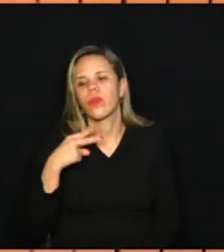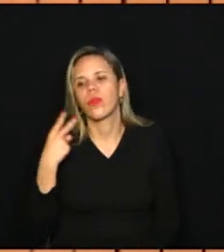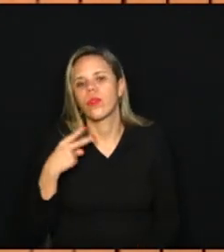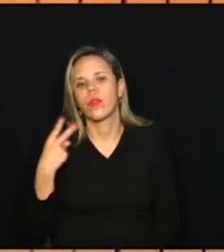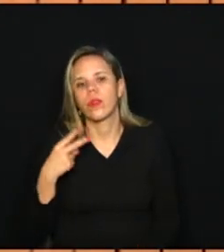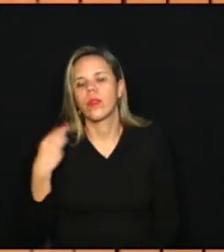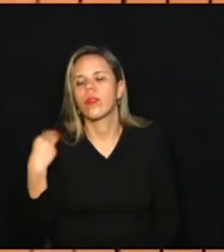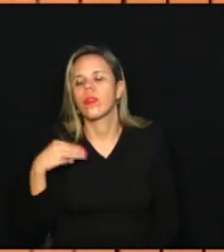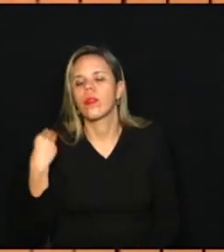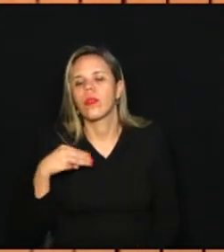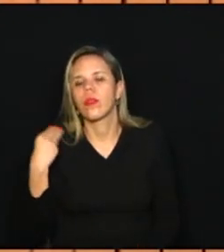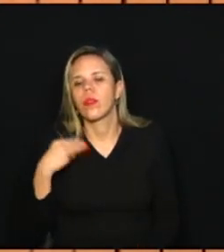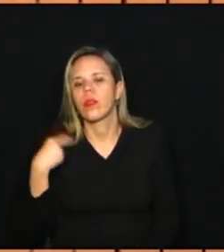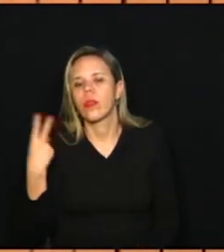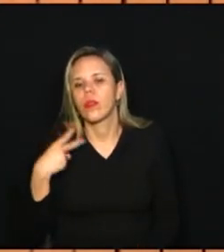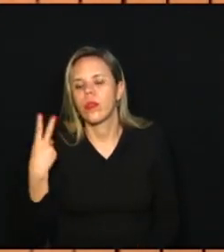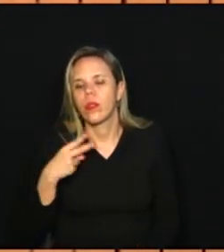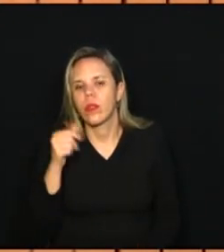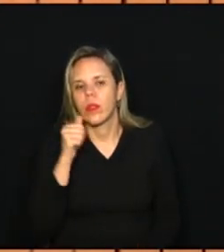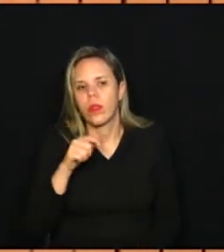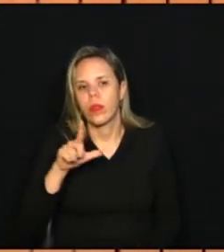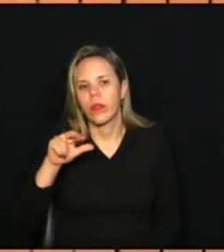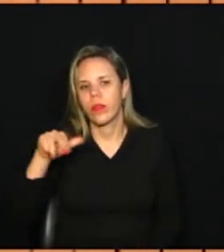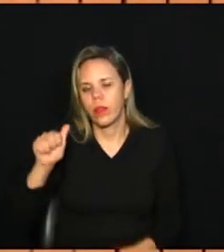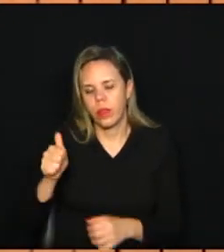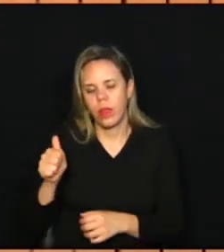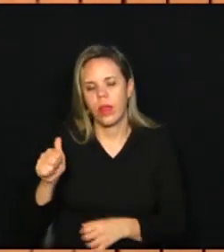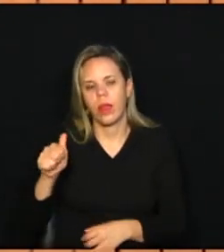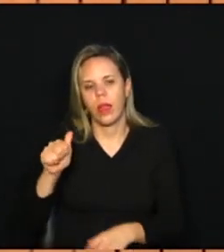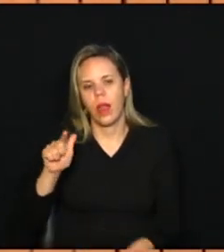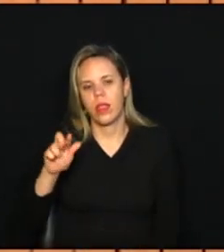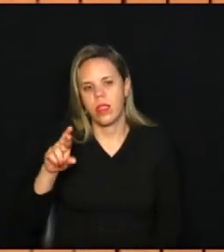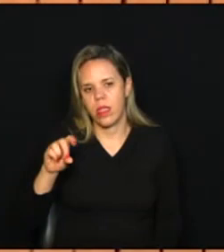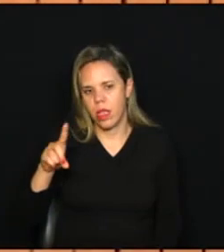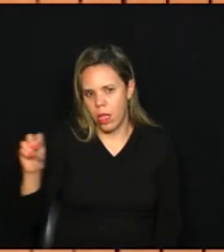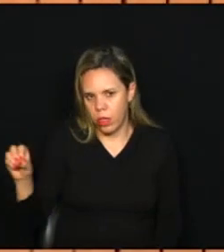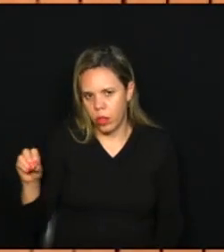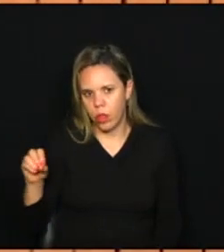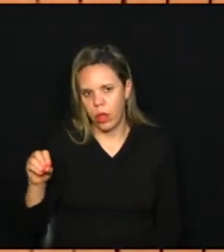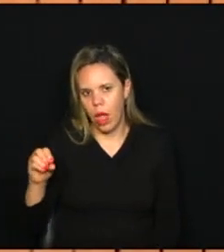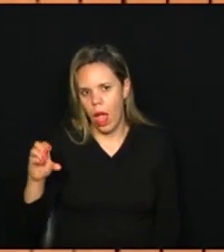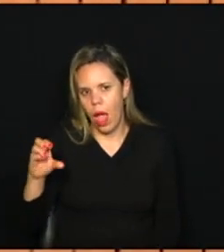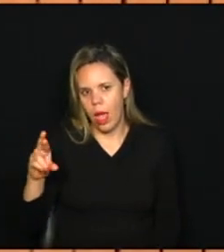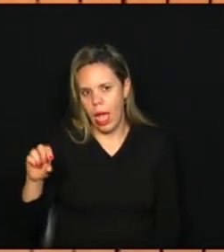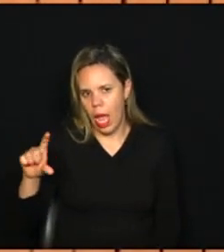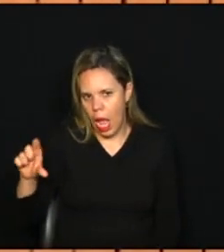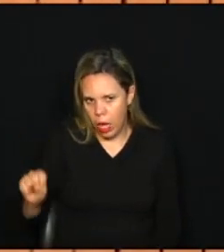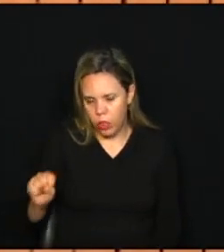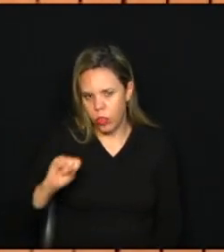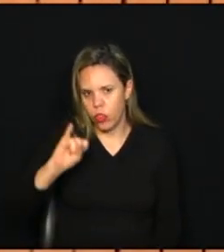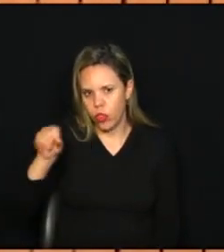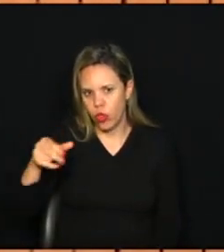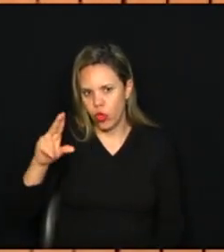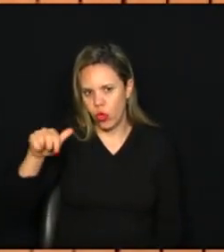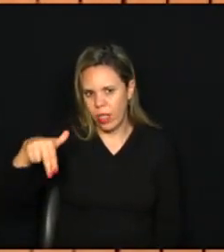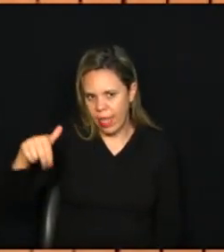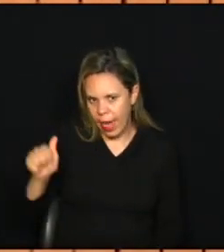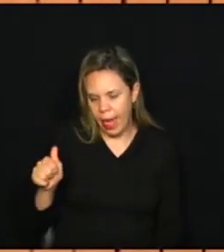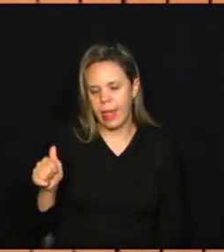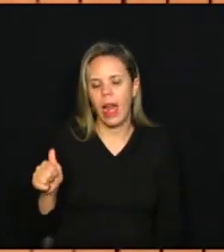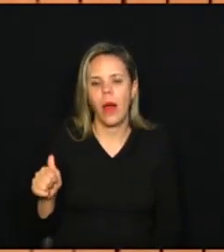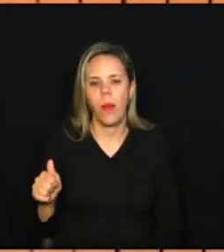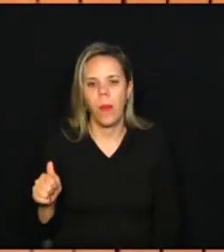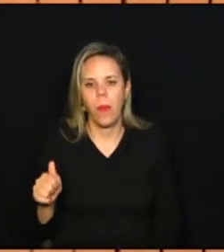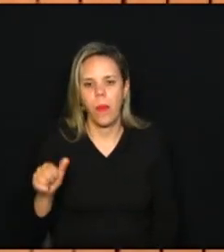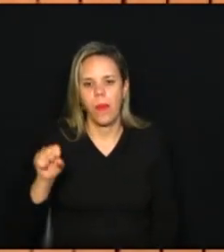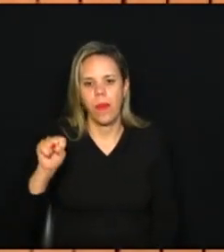vereador, a vereadora Mariana Conte, a Luciana, o Alessandro Farias, o Carlos Fábio, a Juliana Salles, o